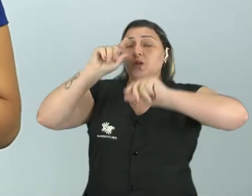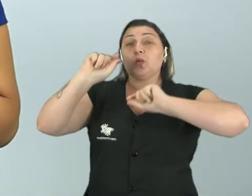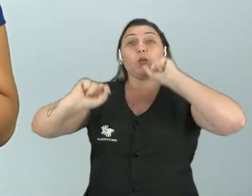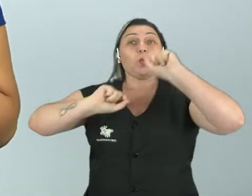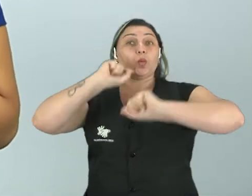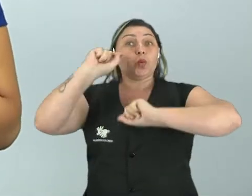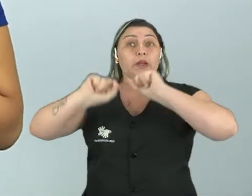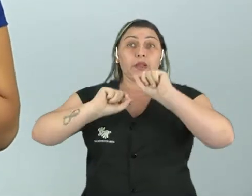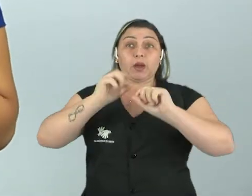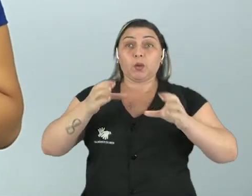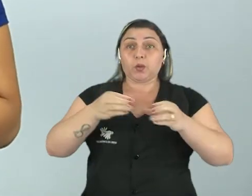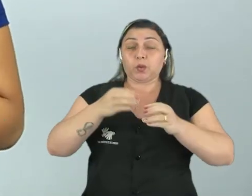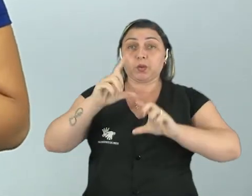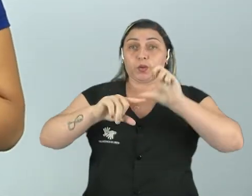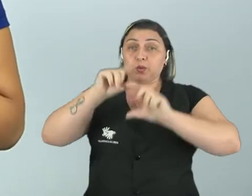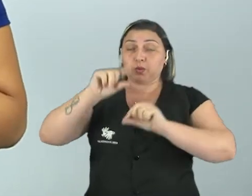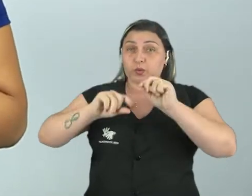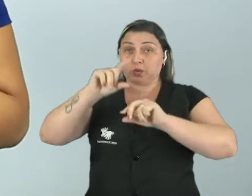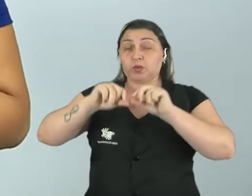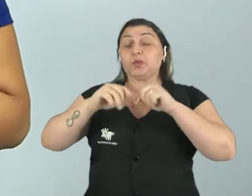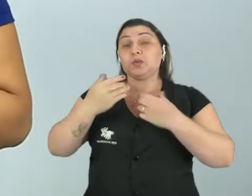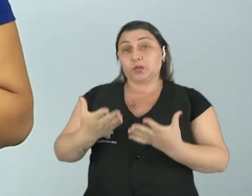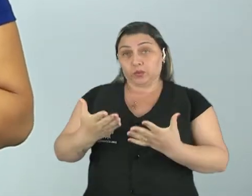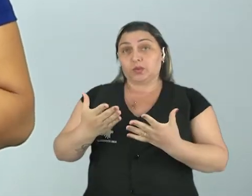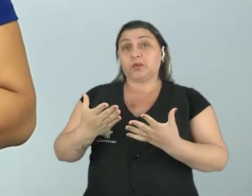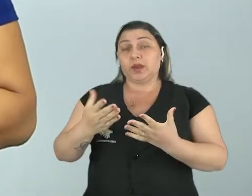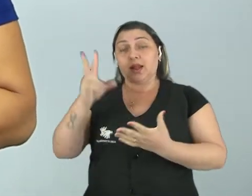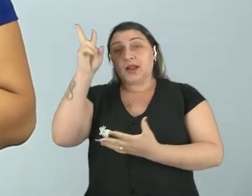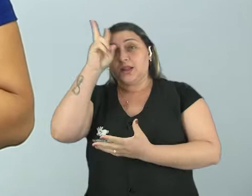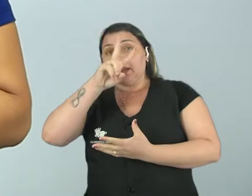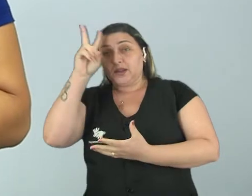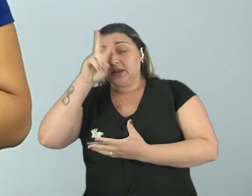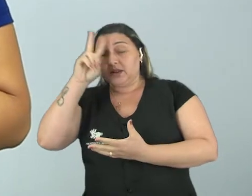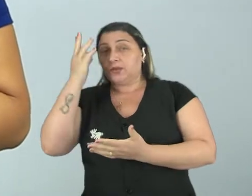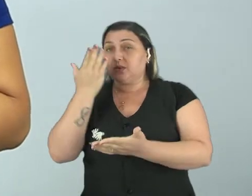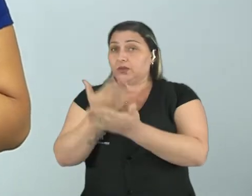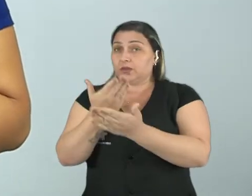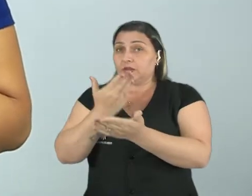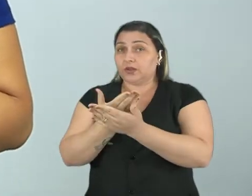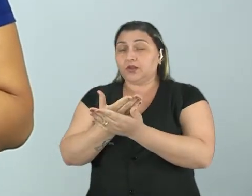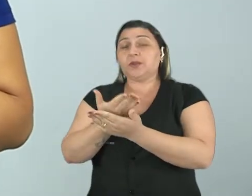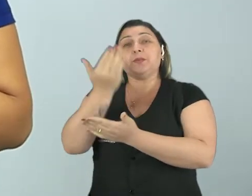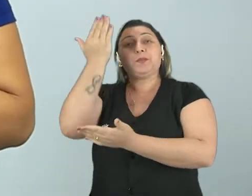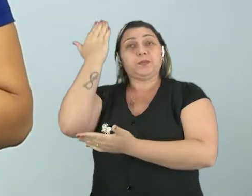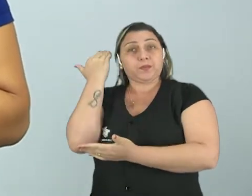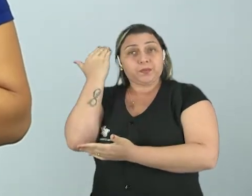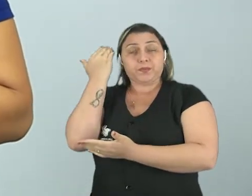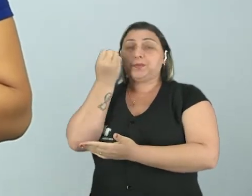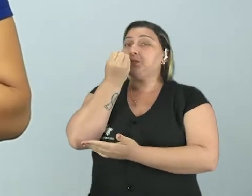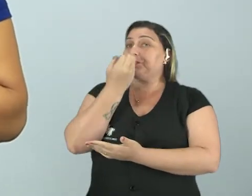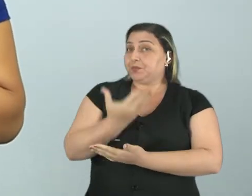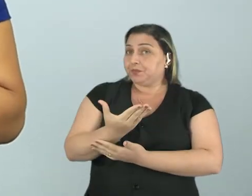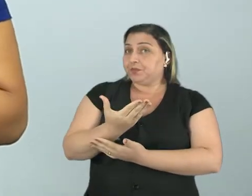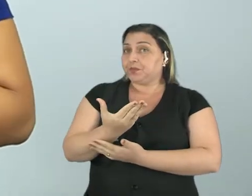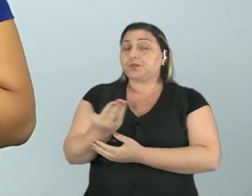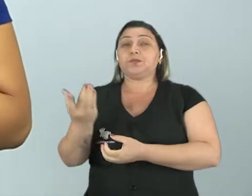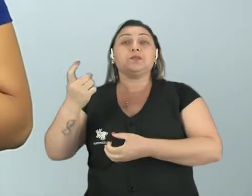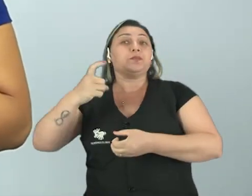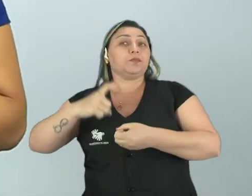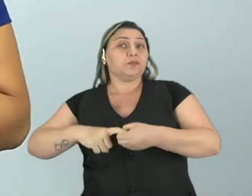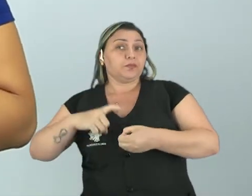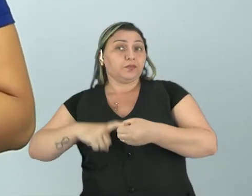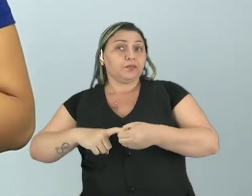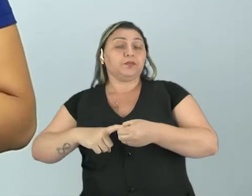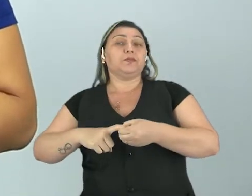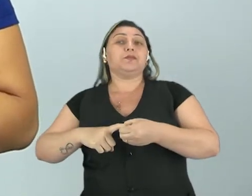uma constelação, os corpos celestes. Lembra que a gente estudou tudo isso na aula passada? Muito bem. Voltando a